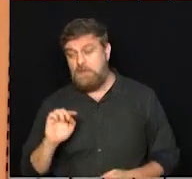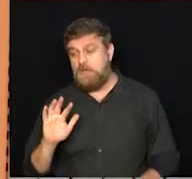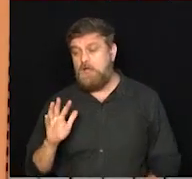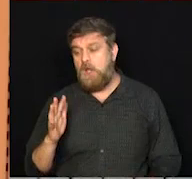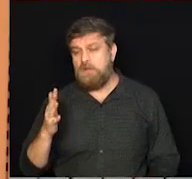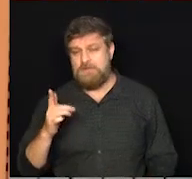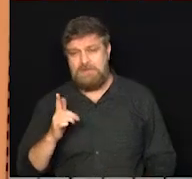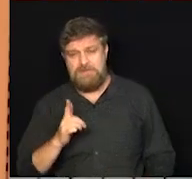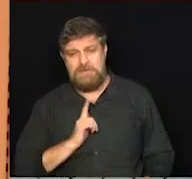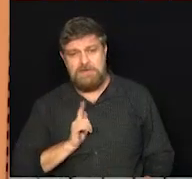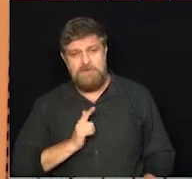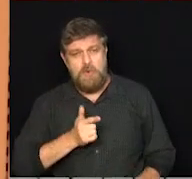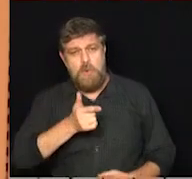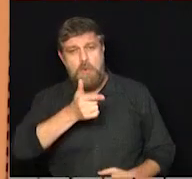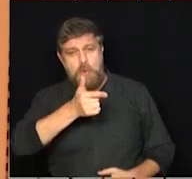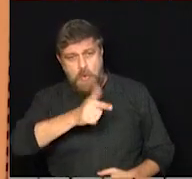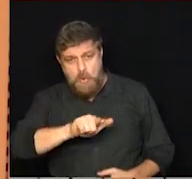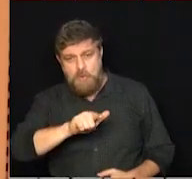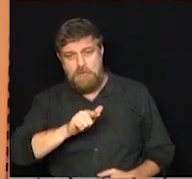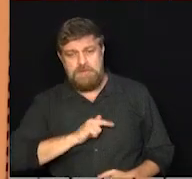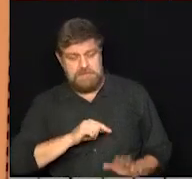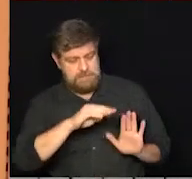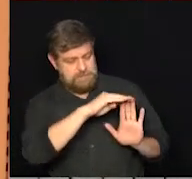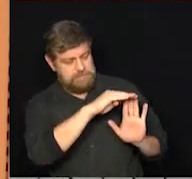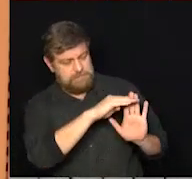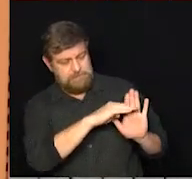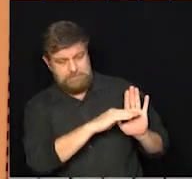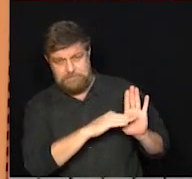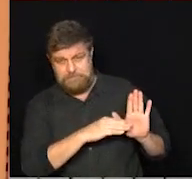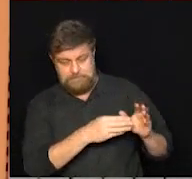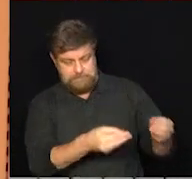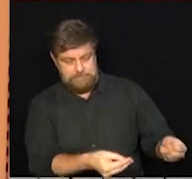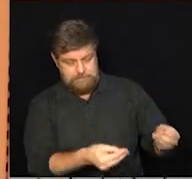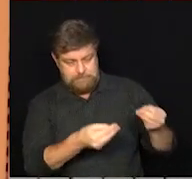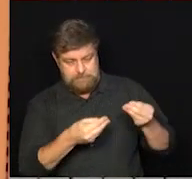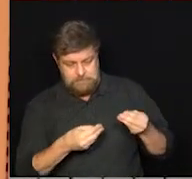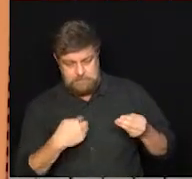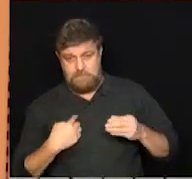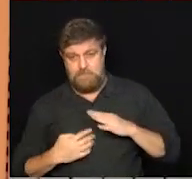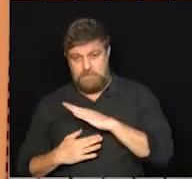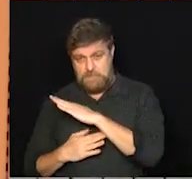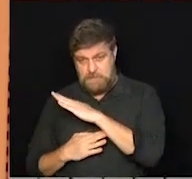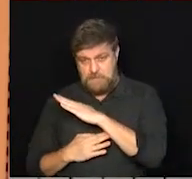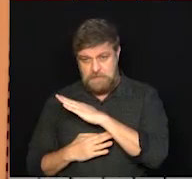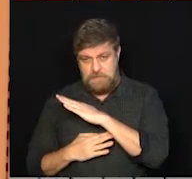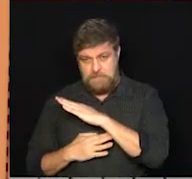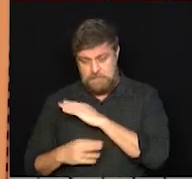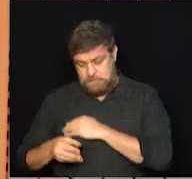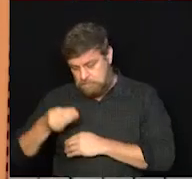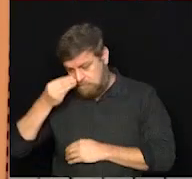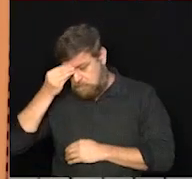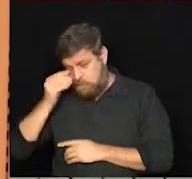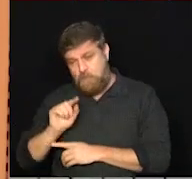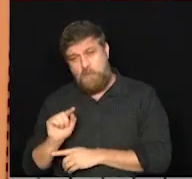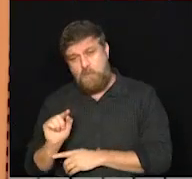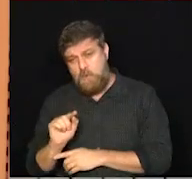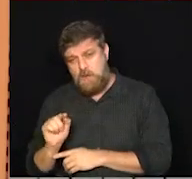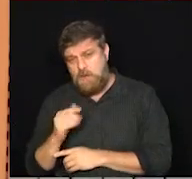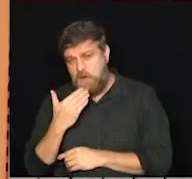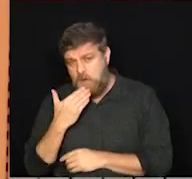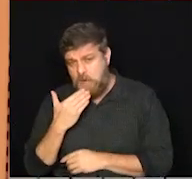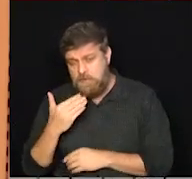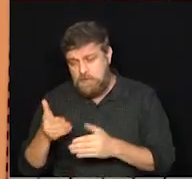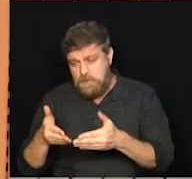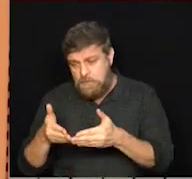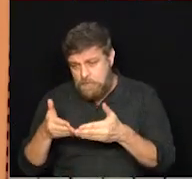uma outra uma outra pauta que não chegou aqui a câmara municipal que eu vou pedir